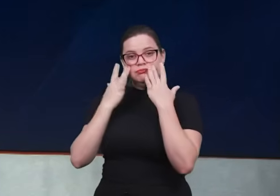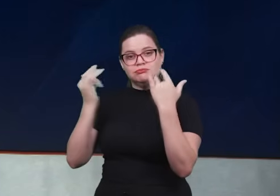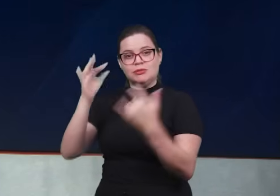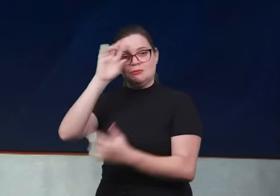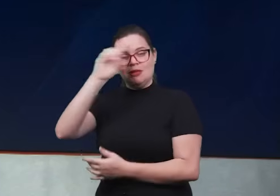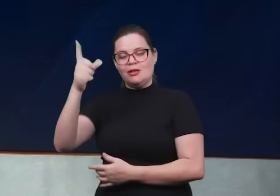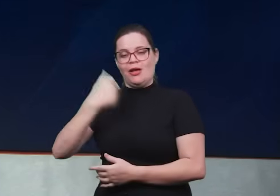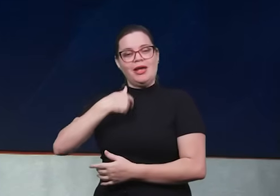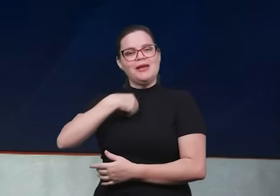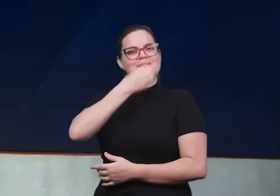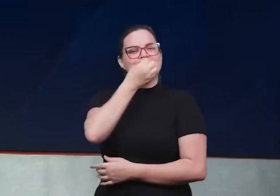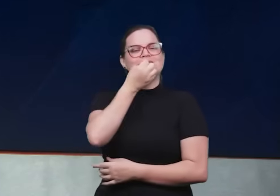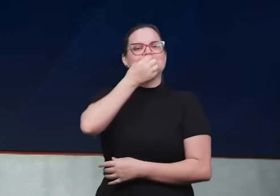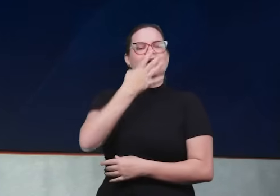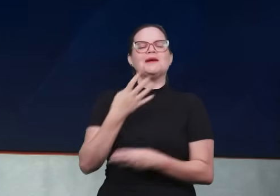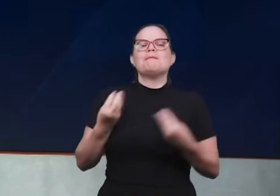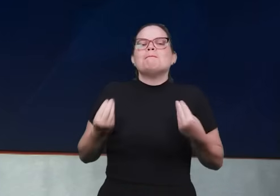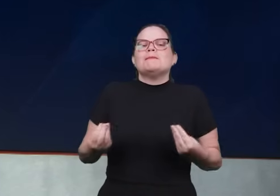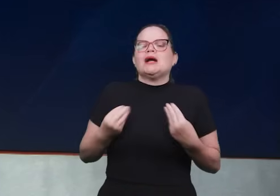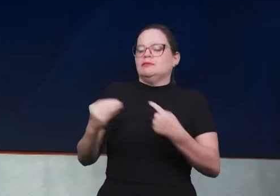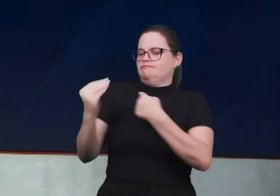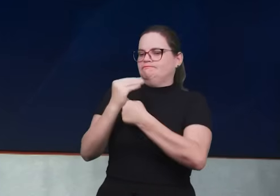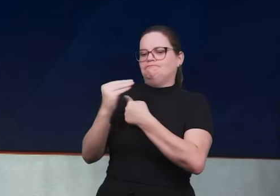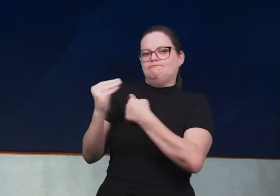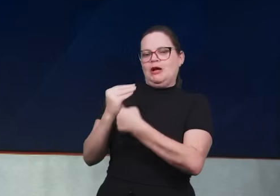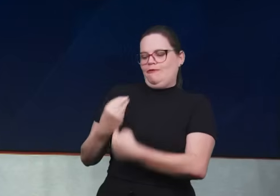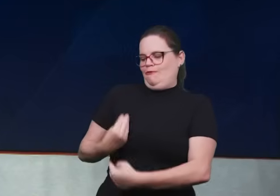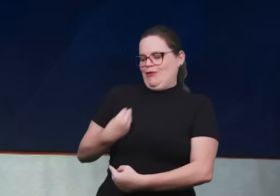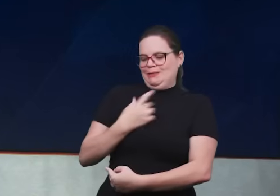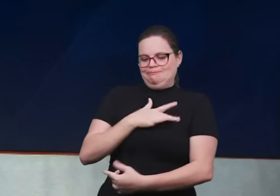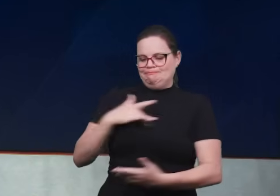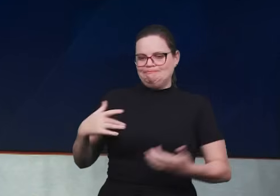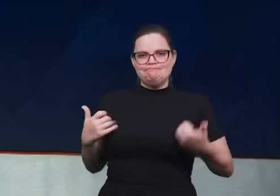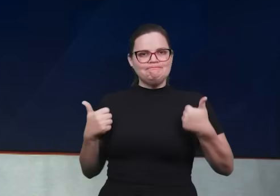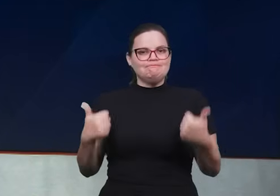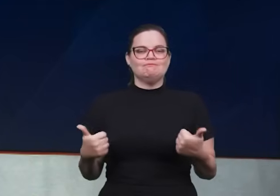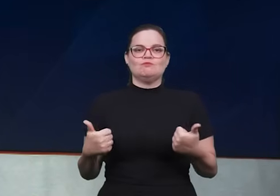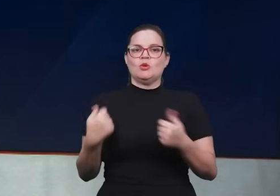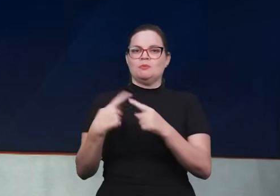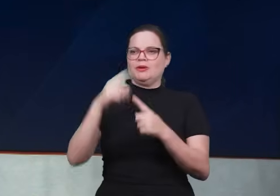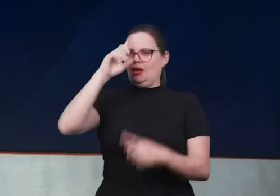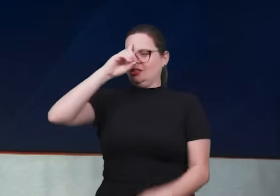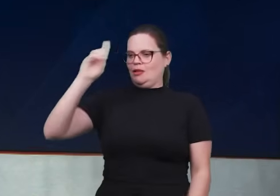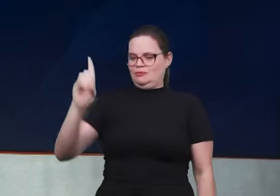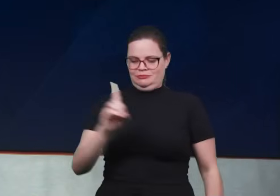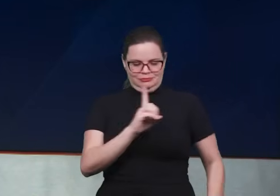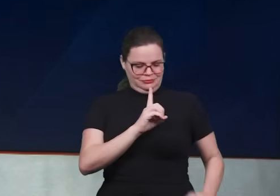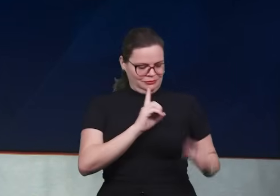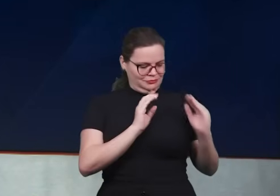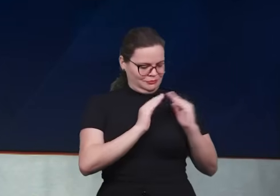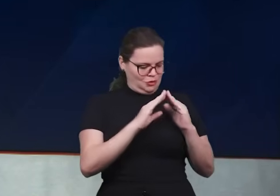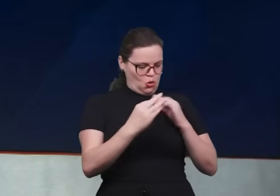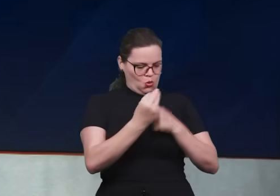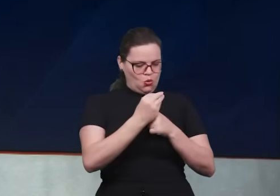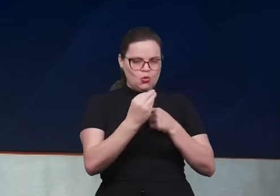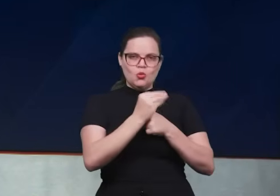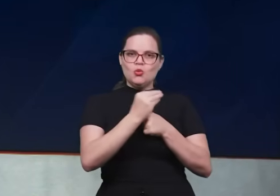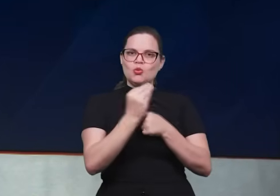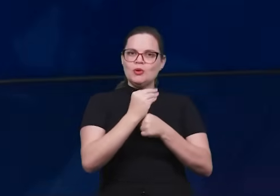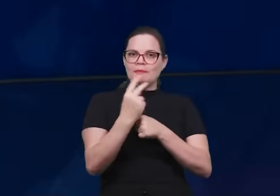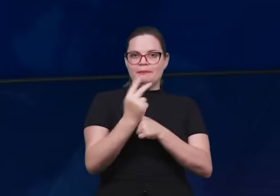a presença e preservação da vida. Deus em nós, preservando a nossa